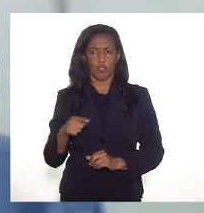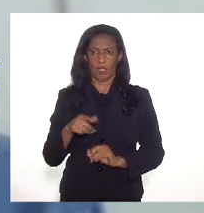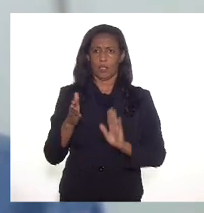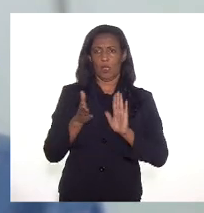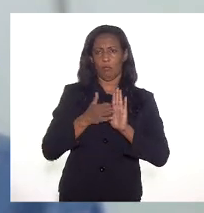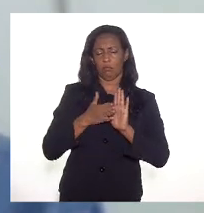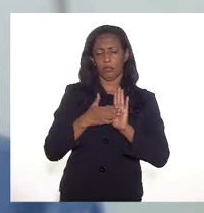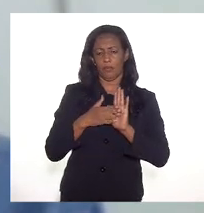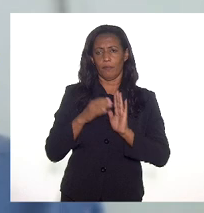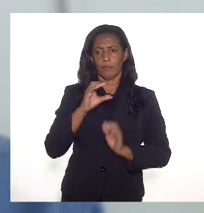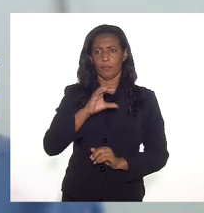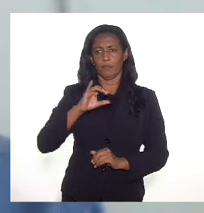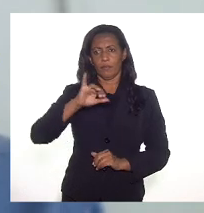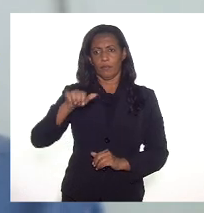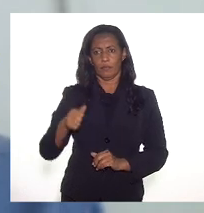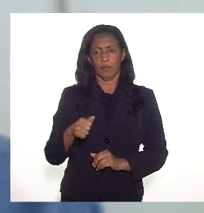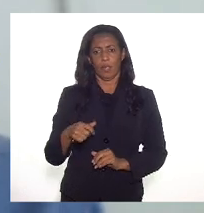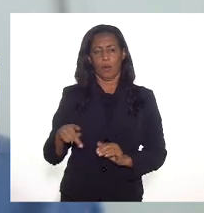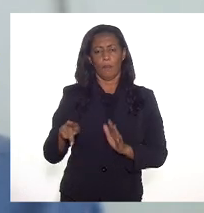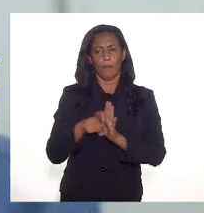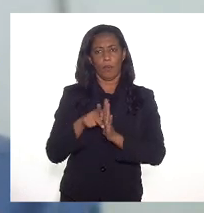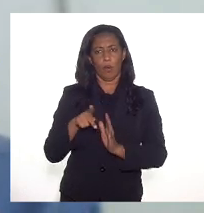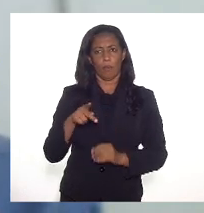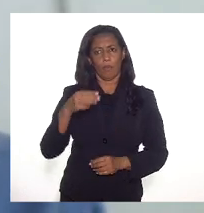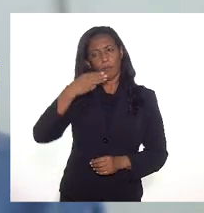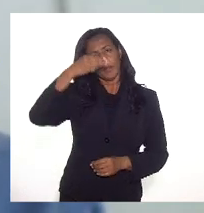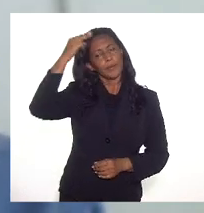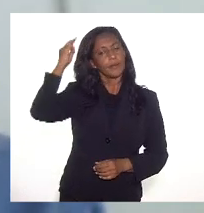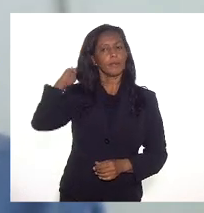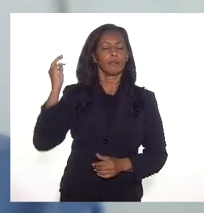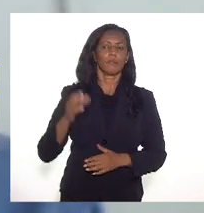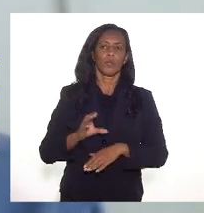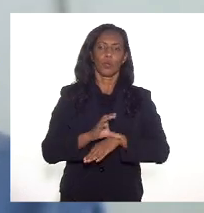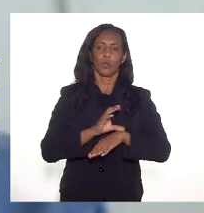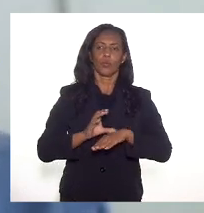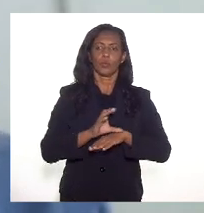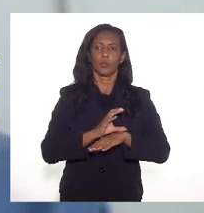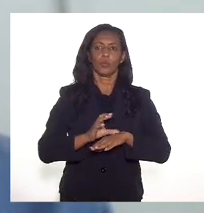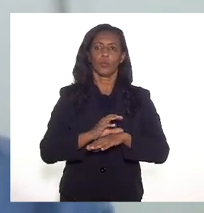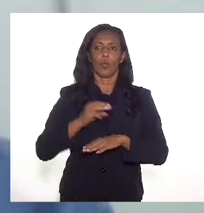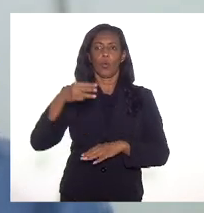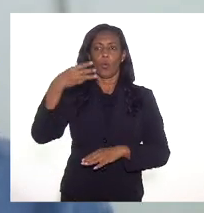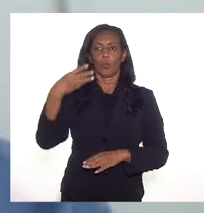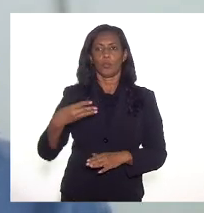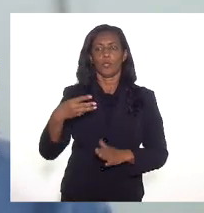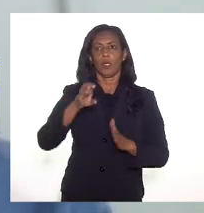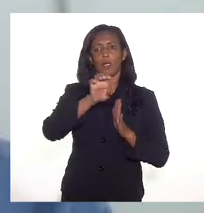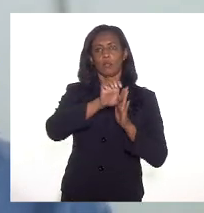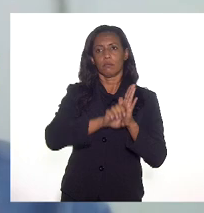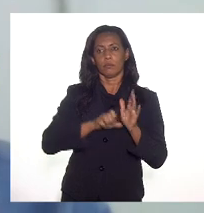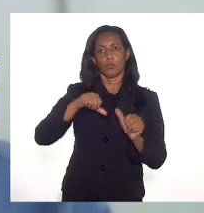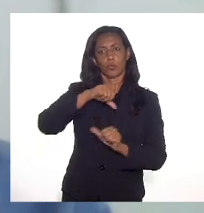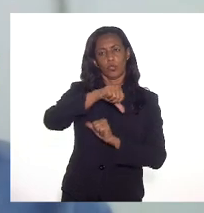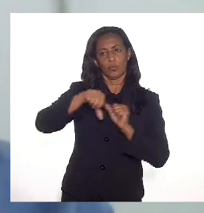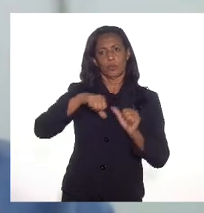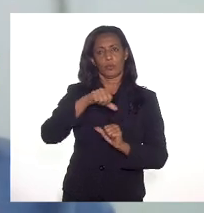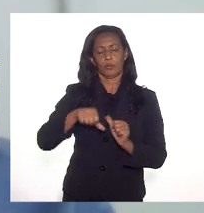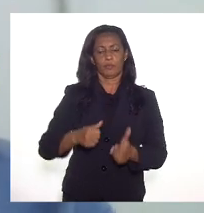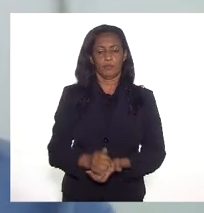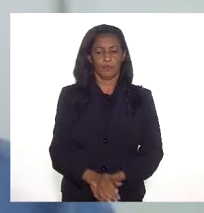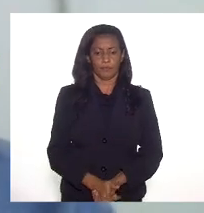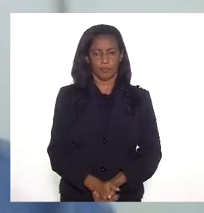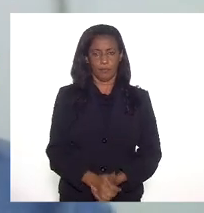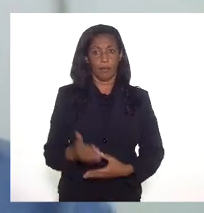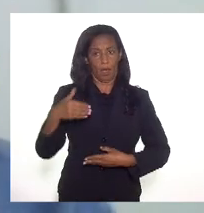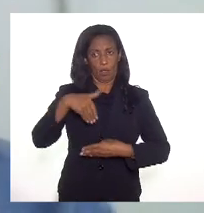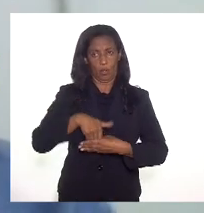parecer da CCJ, de autoria do deputado Márcio Pacheco, constitucionalidade com 3 emendas modificativas. É